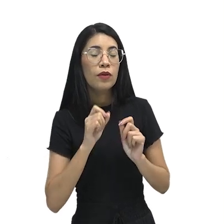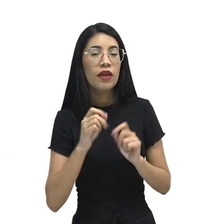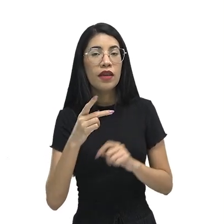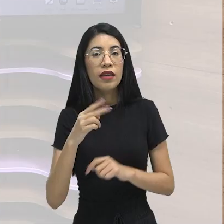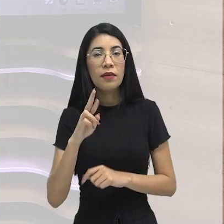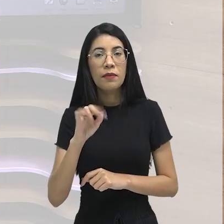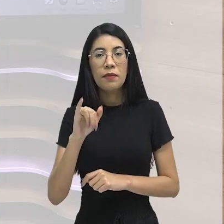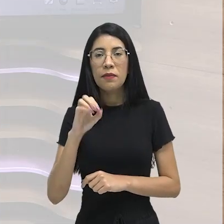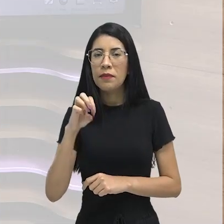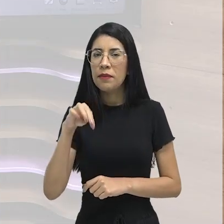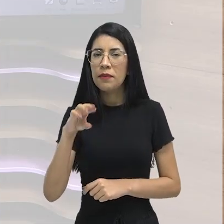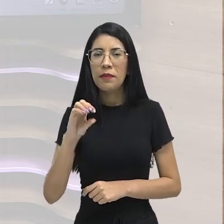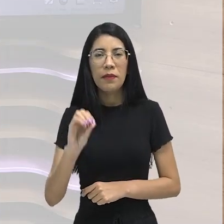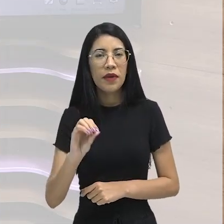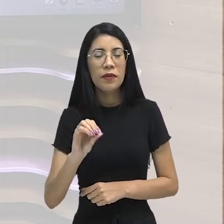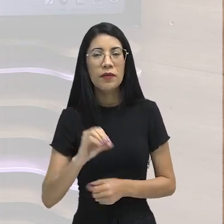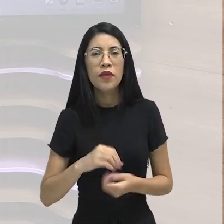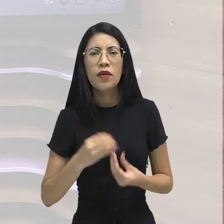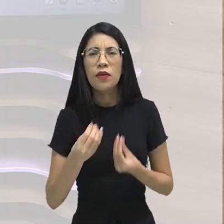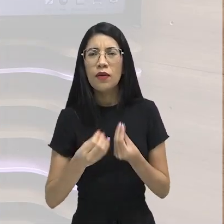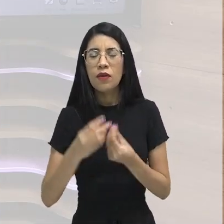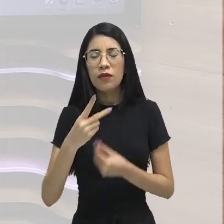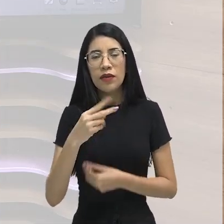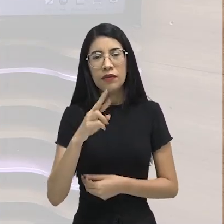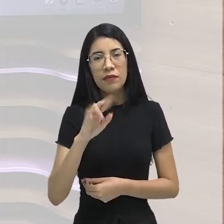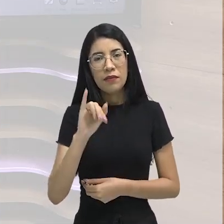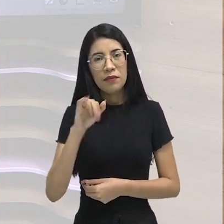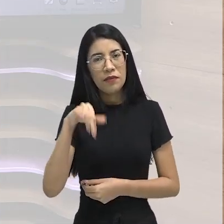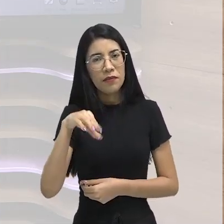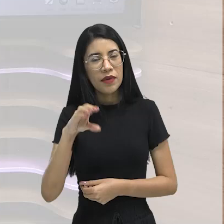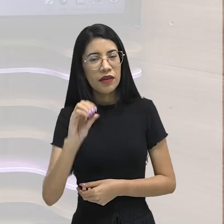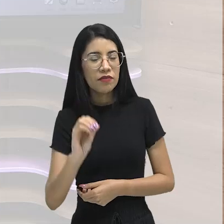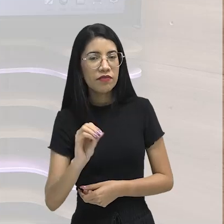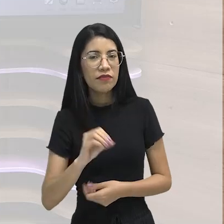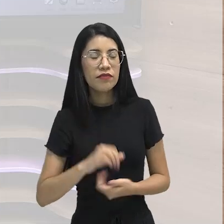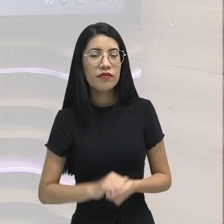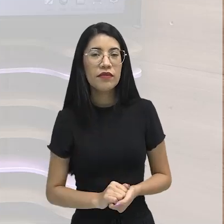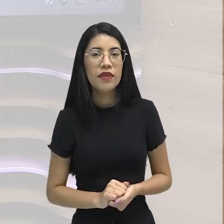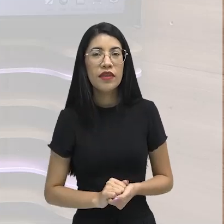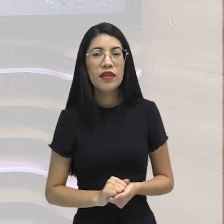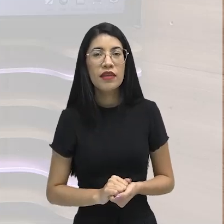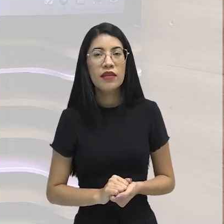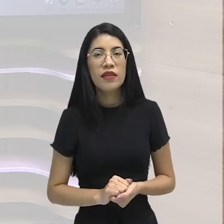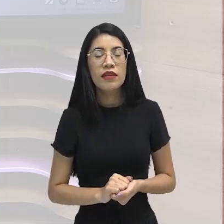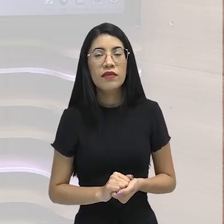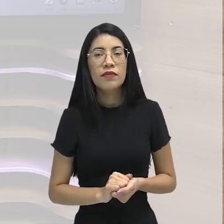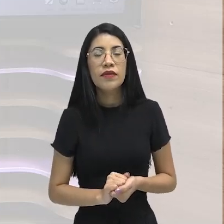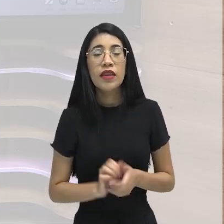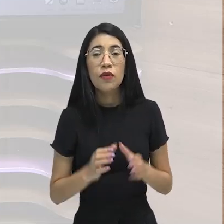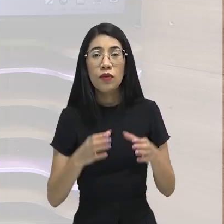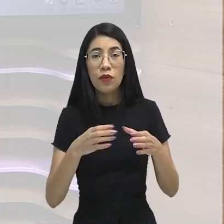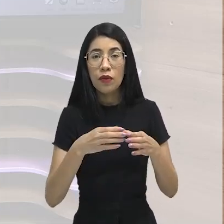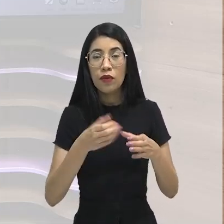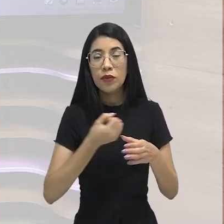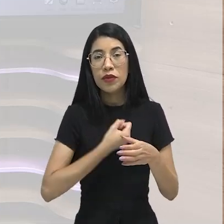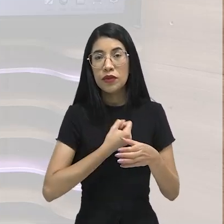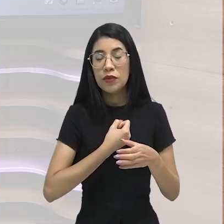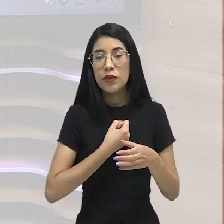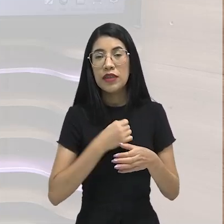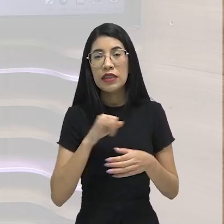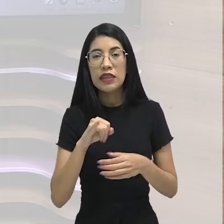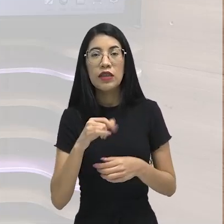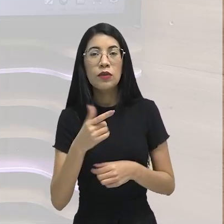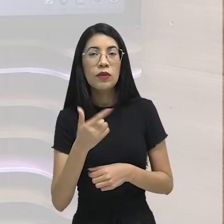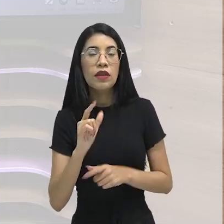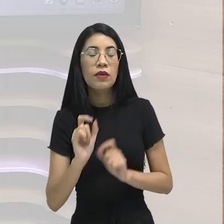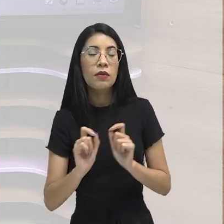primos entre si. Como assim chamados de primos entre si? Dois ou mais números serão chamados assim toda vez que